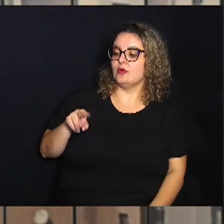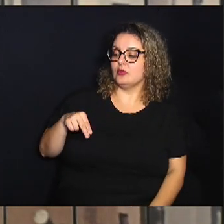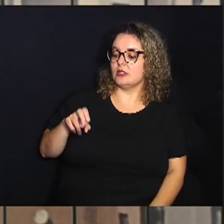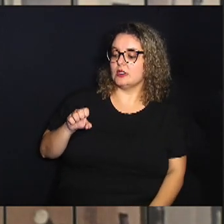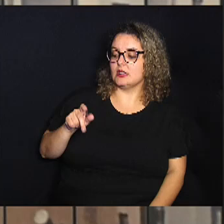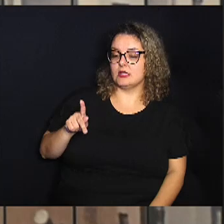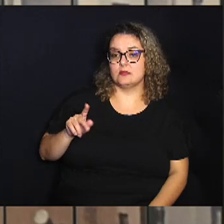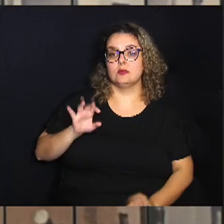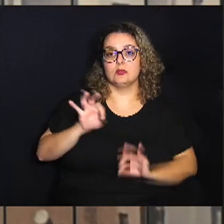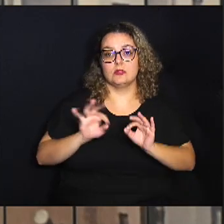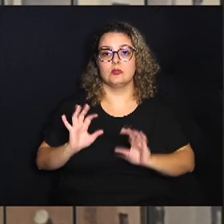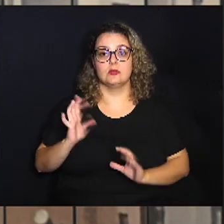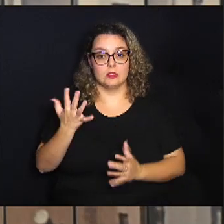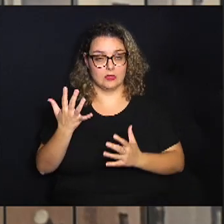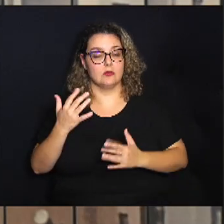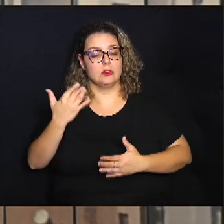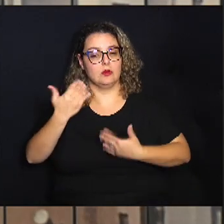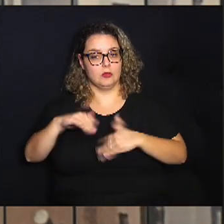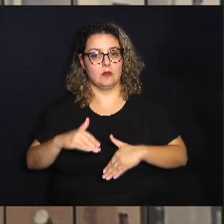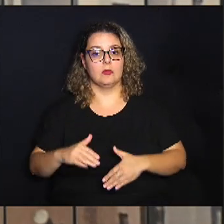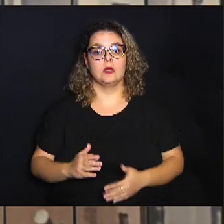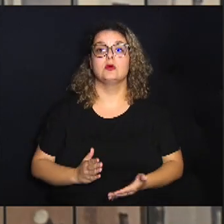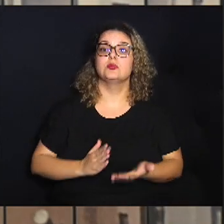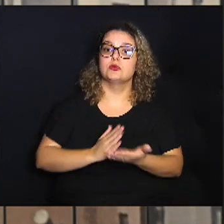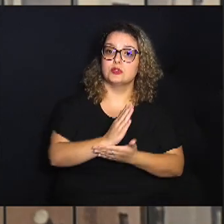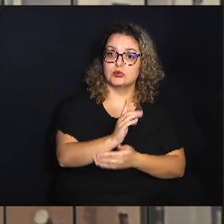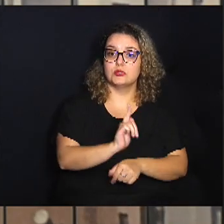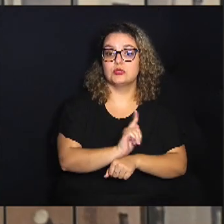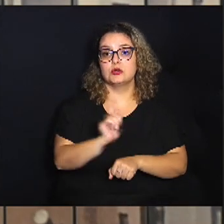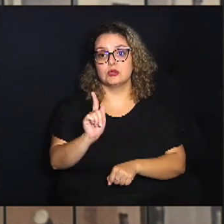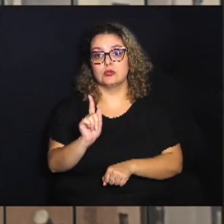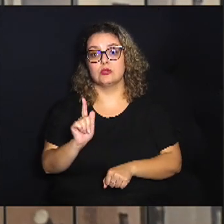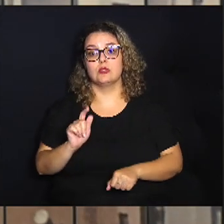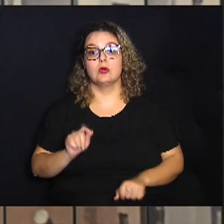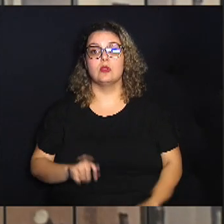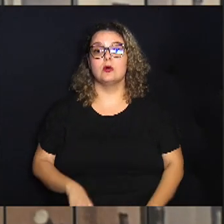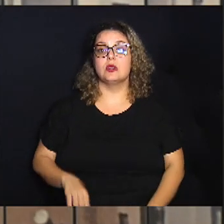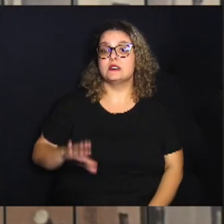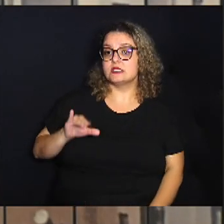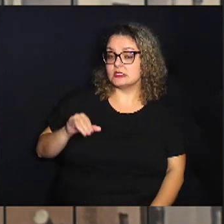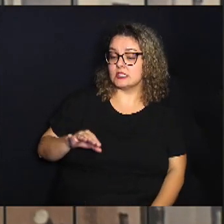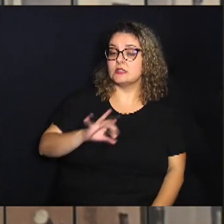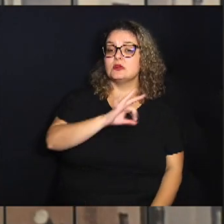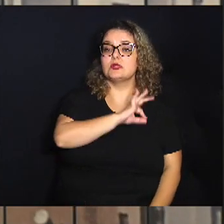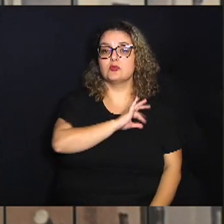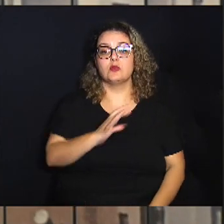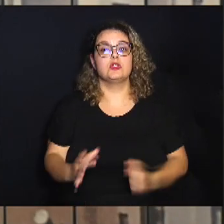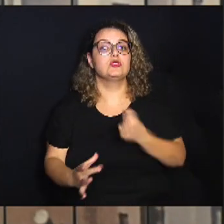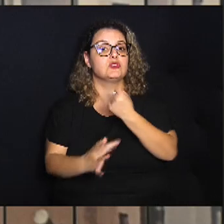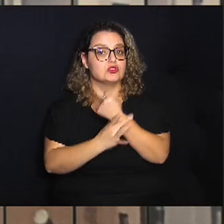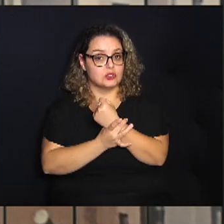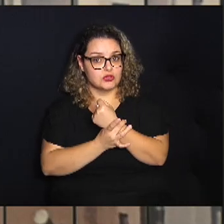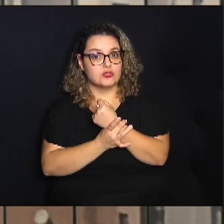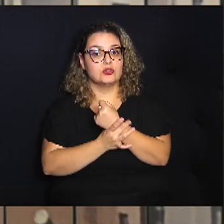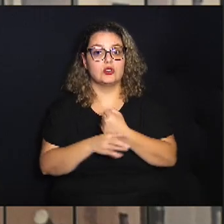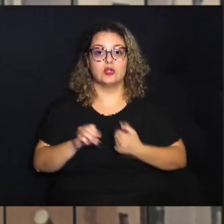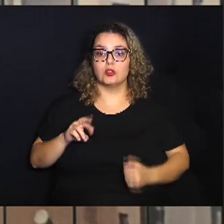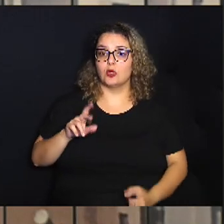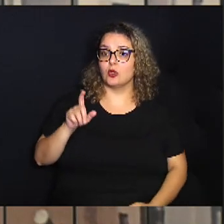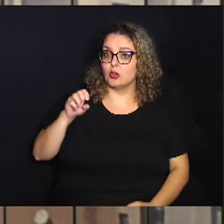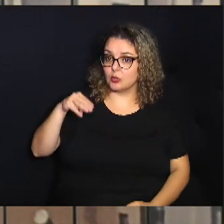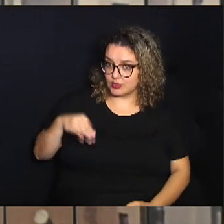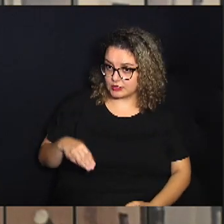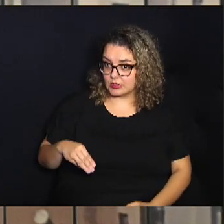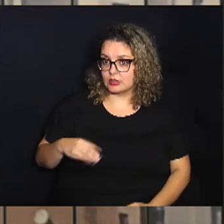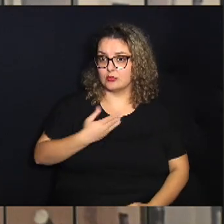evento. Os aprovados iniciarão a graduação de bacharelado em Ciências Policiais de Segurança e Ordem Pública na